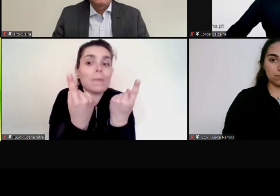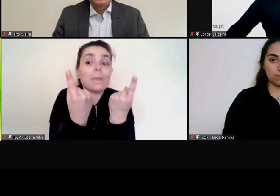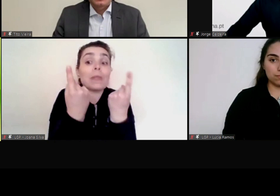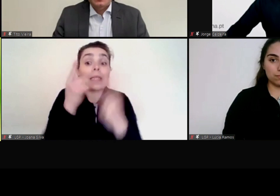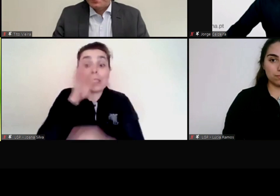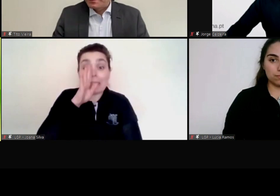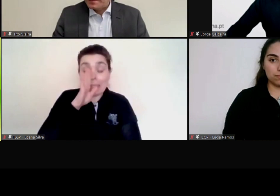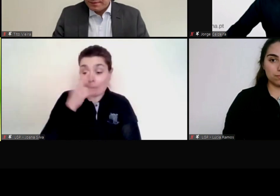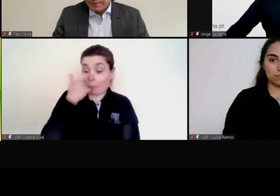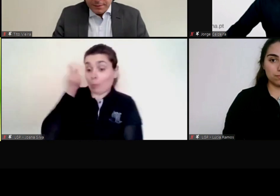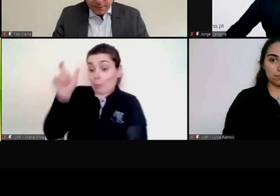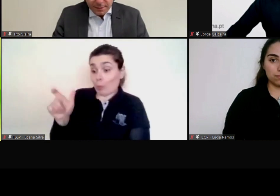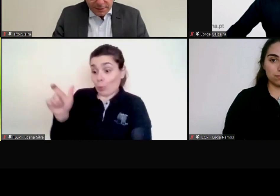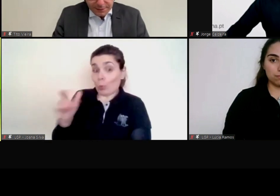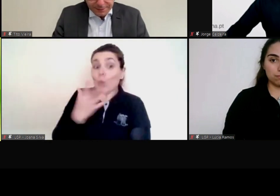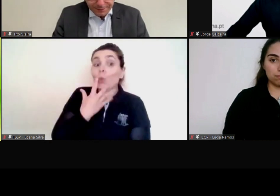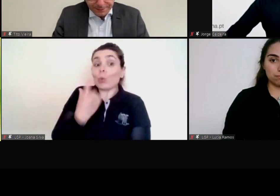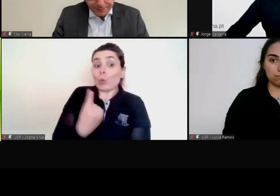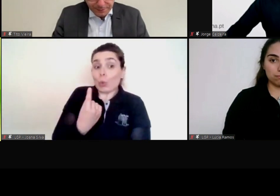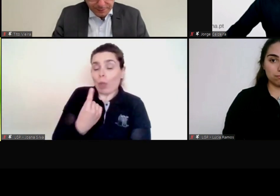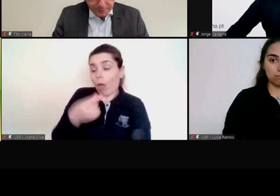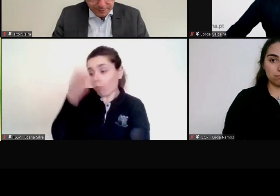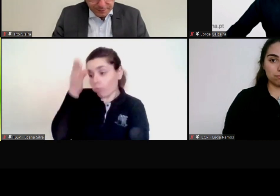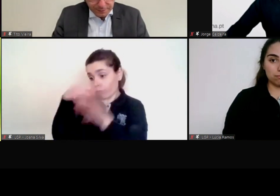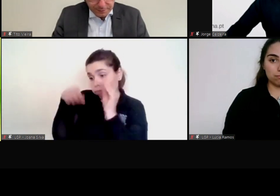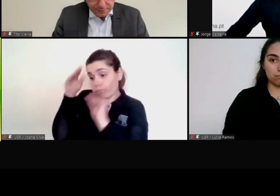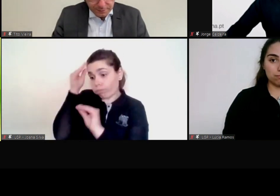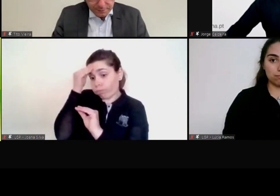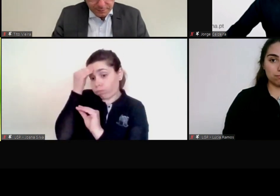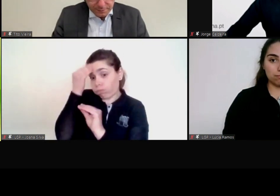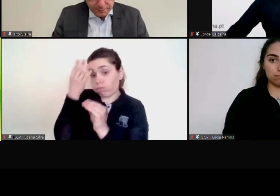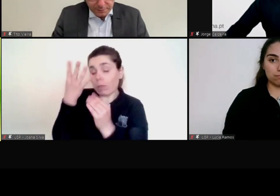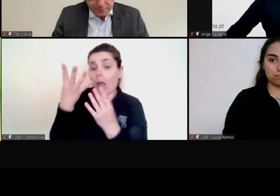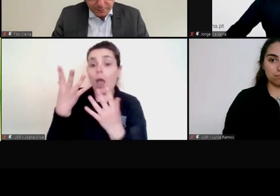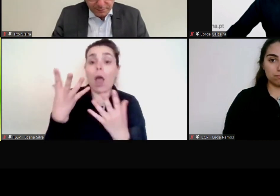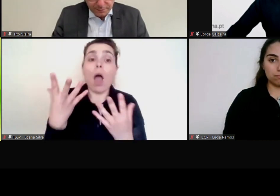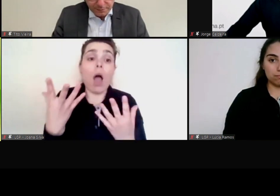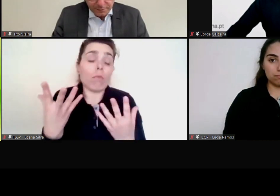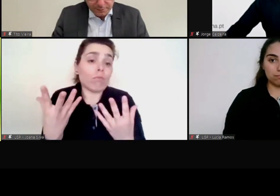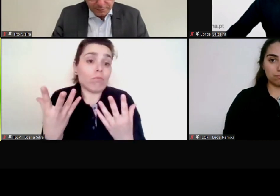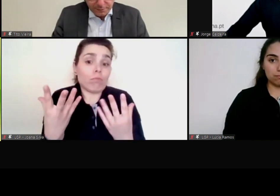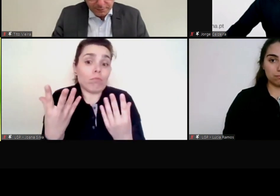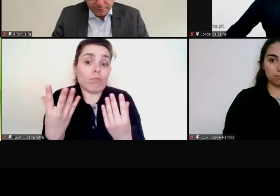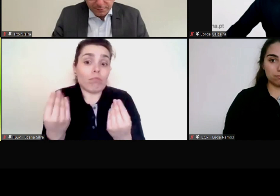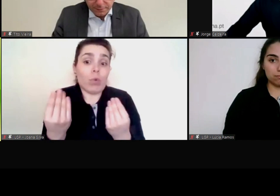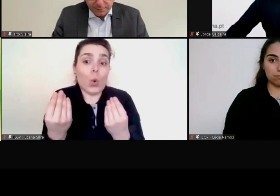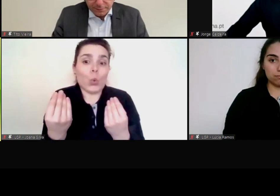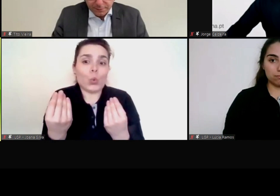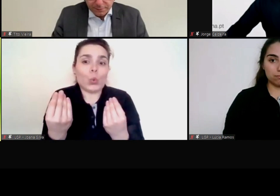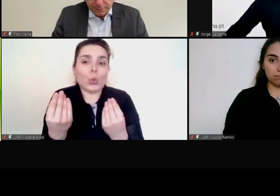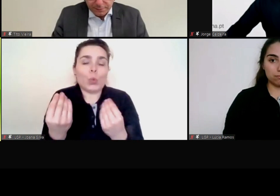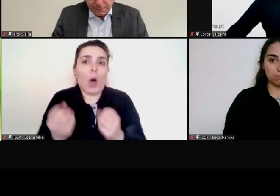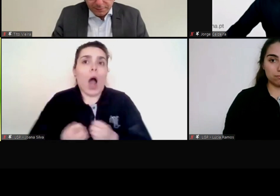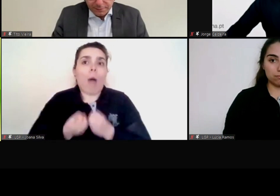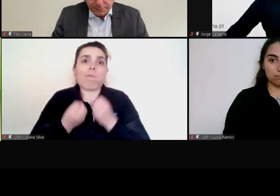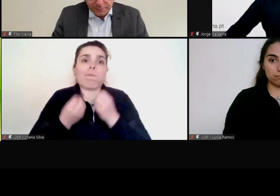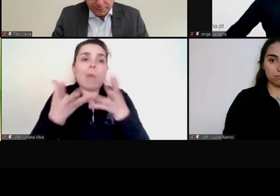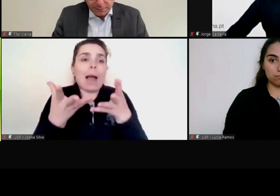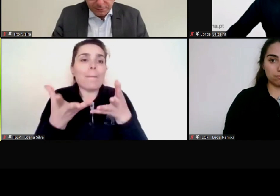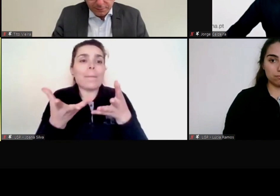uma pessoa sozinha for aprender e aprender muito, tem dificuldade em transferir criando impacto